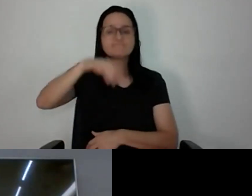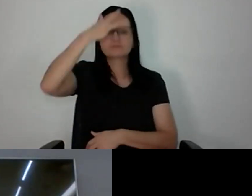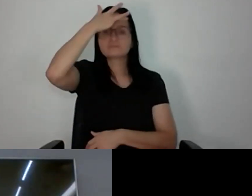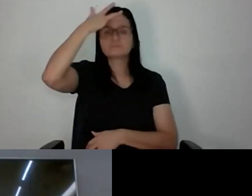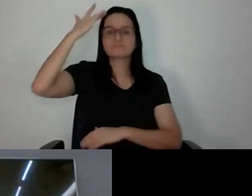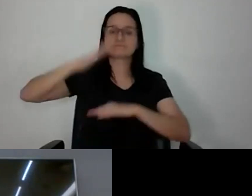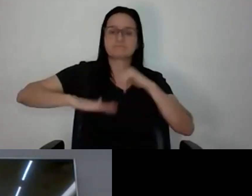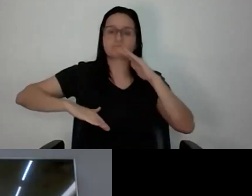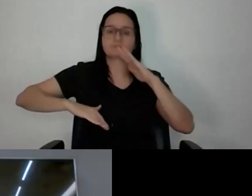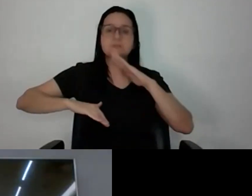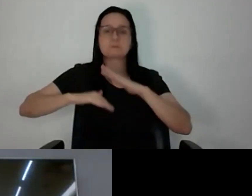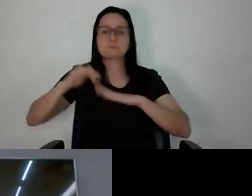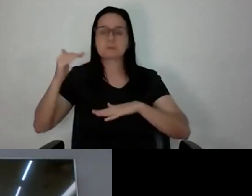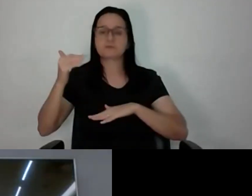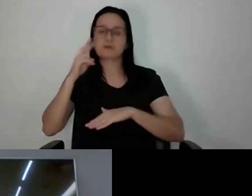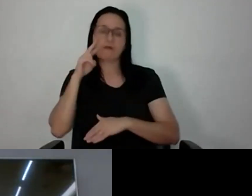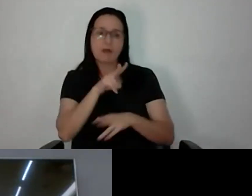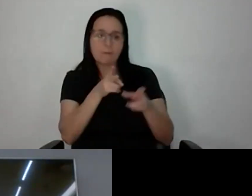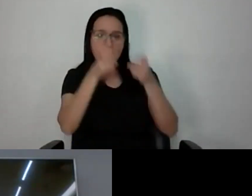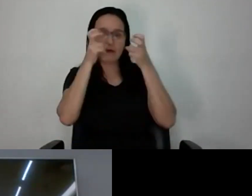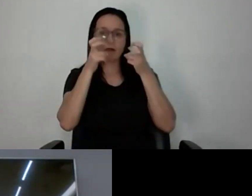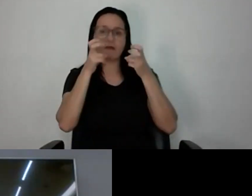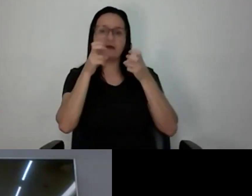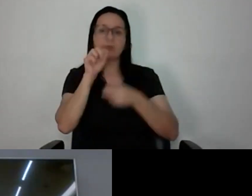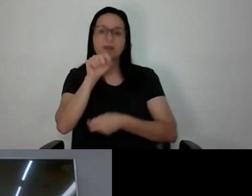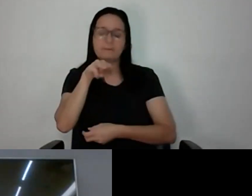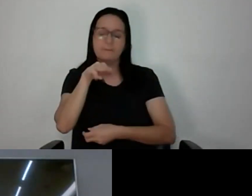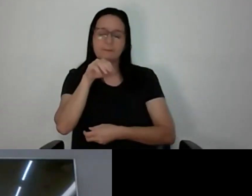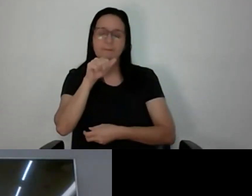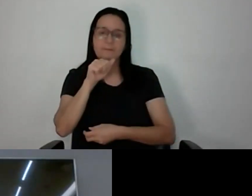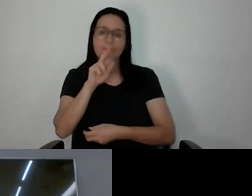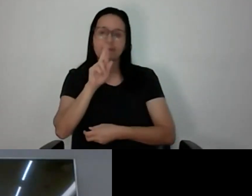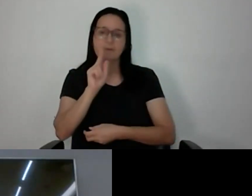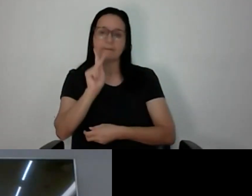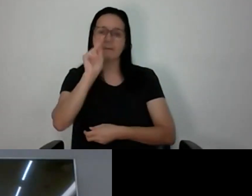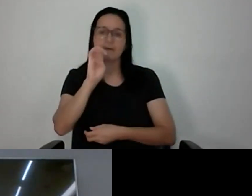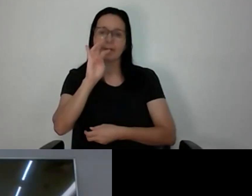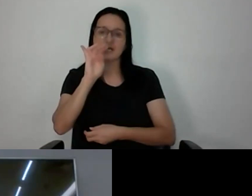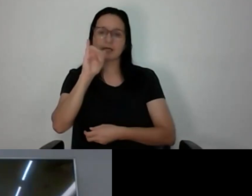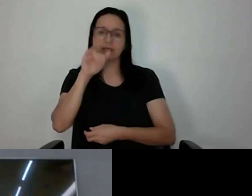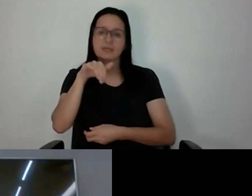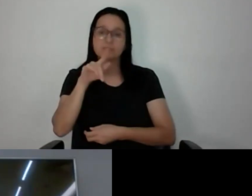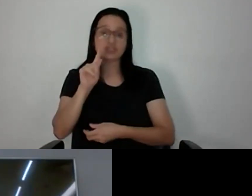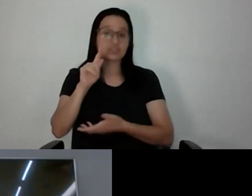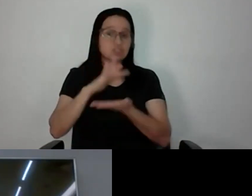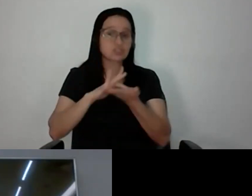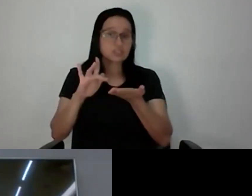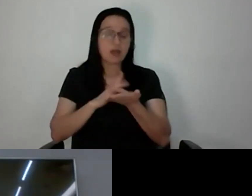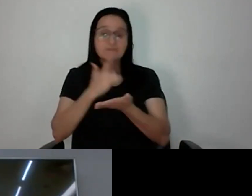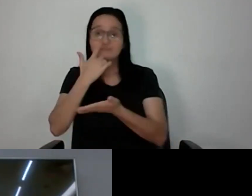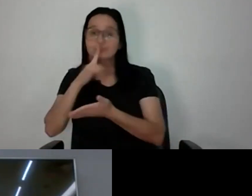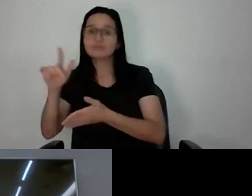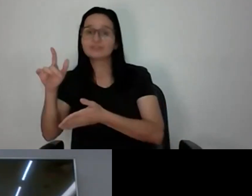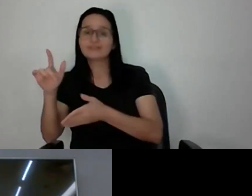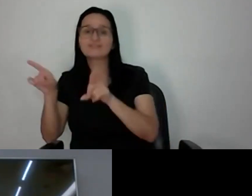que olharem para marketing digital e souberem fazer marketing jurídico na sua rede social, com certeza vai ter um atrativo muito